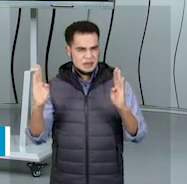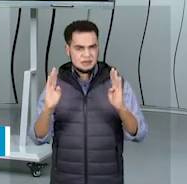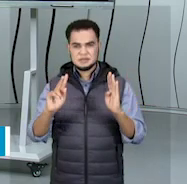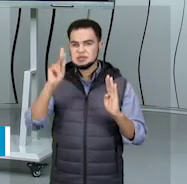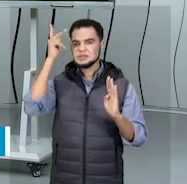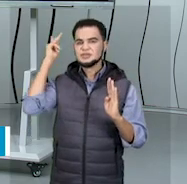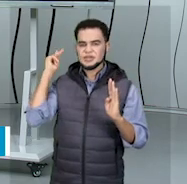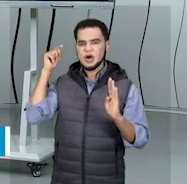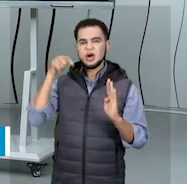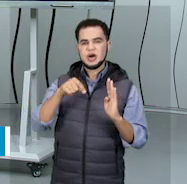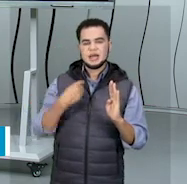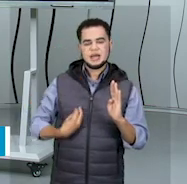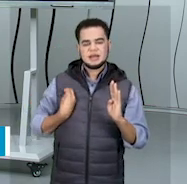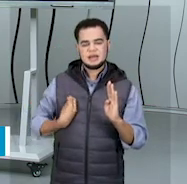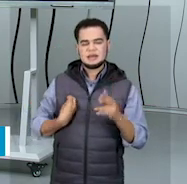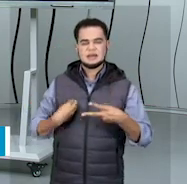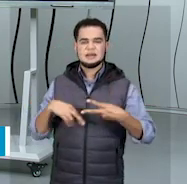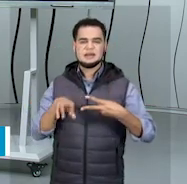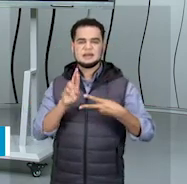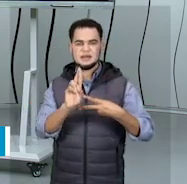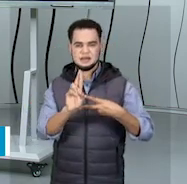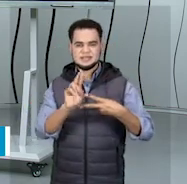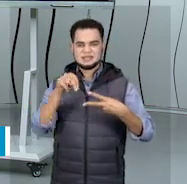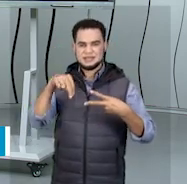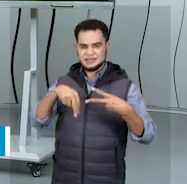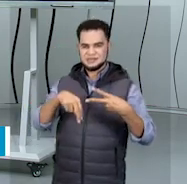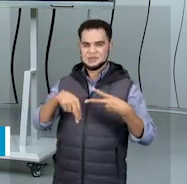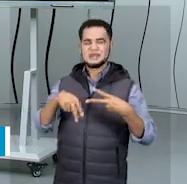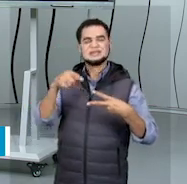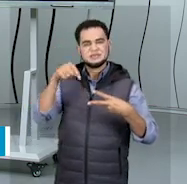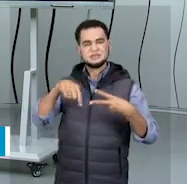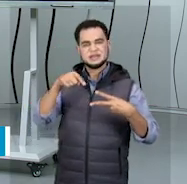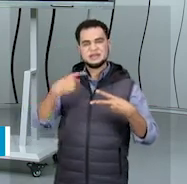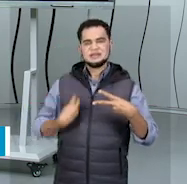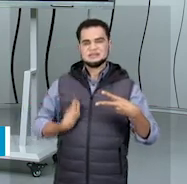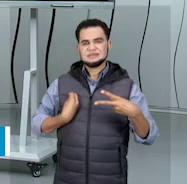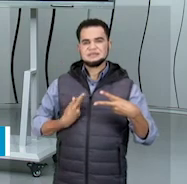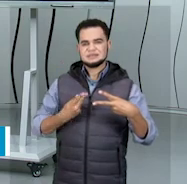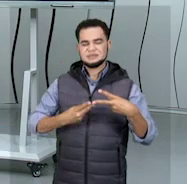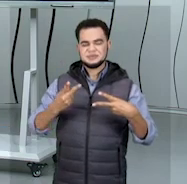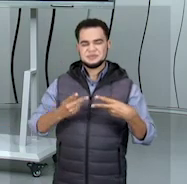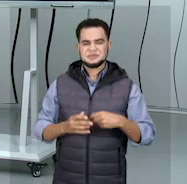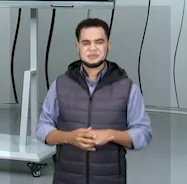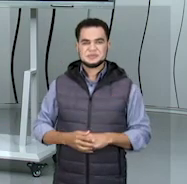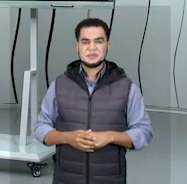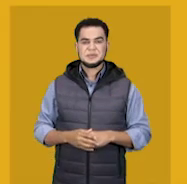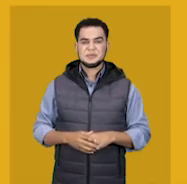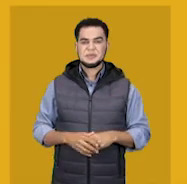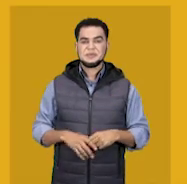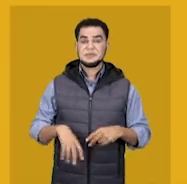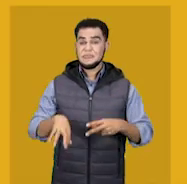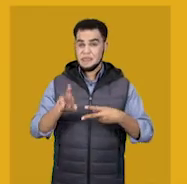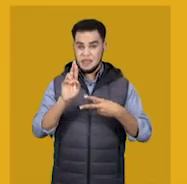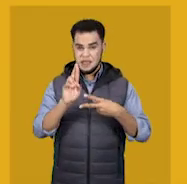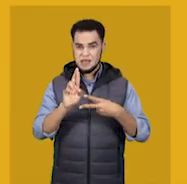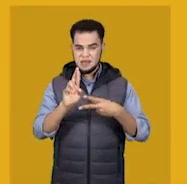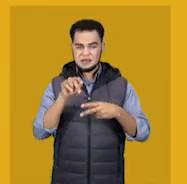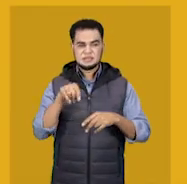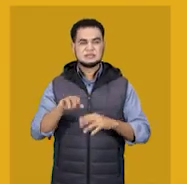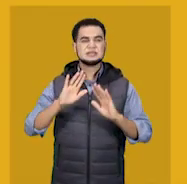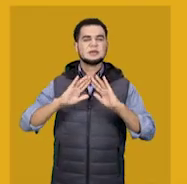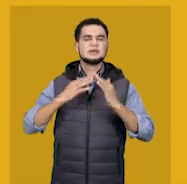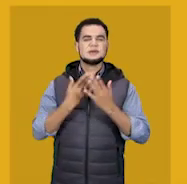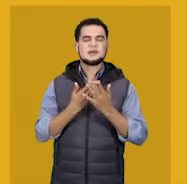o realismo e que o naturalismo, eles ocorrem. O realismo é a escola literária que